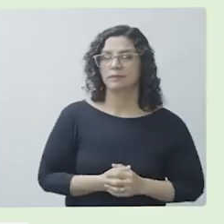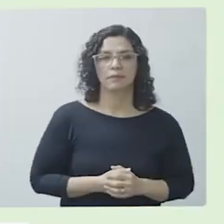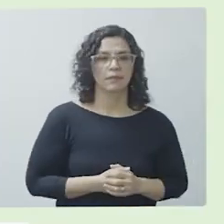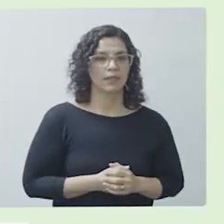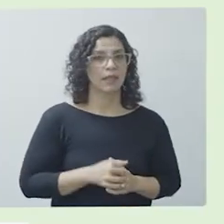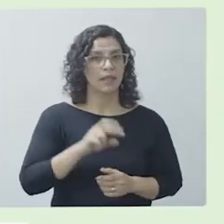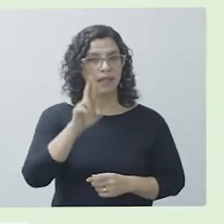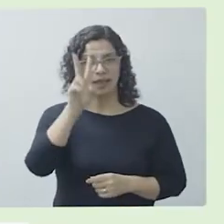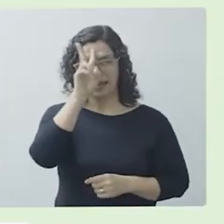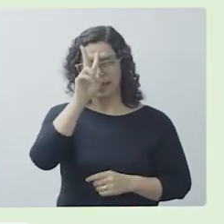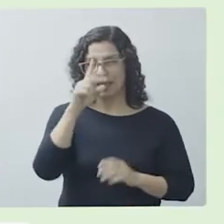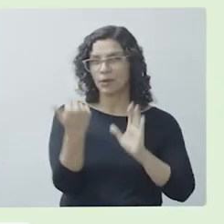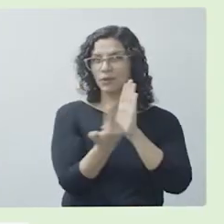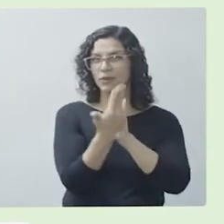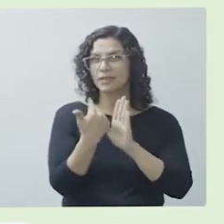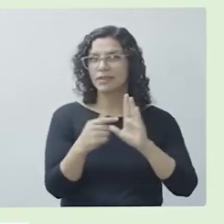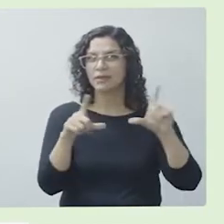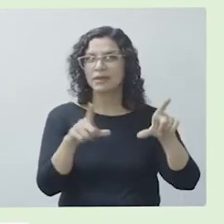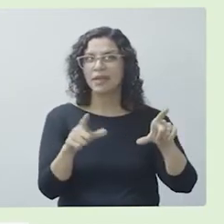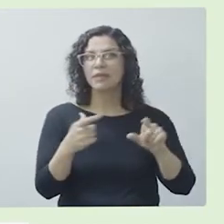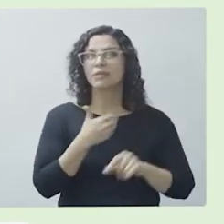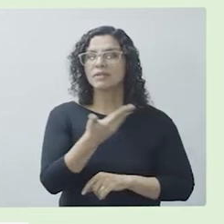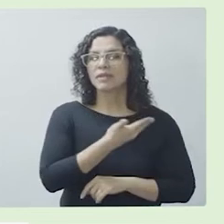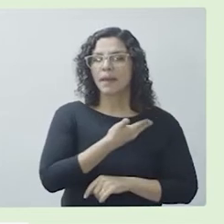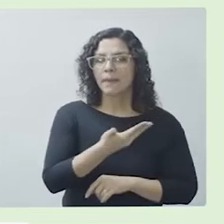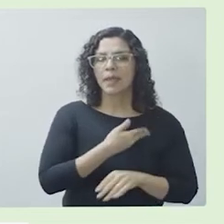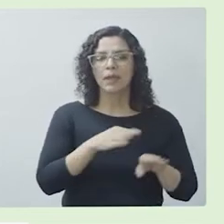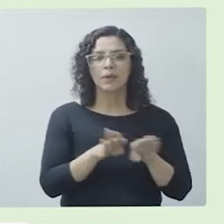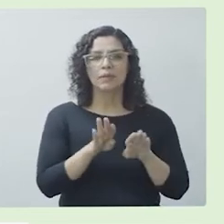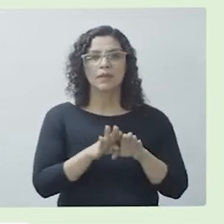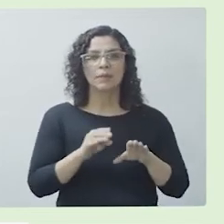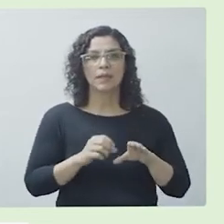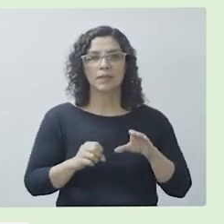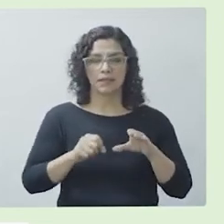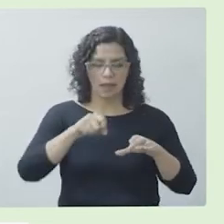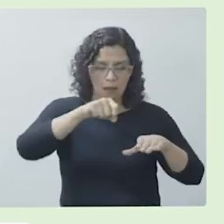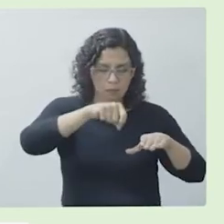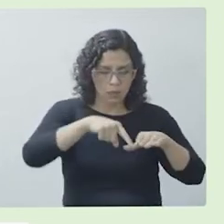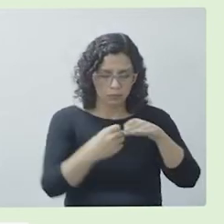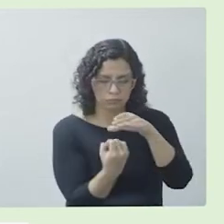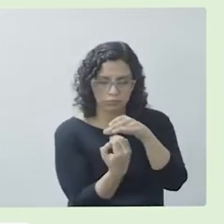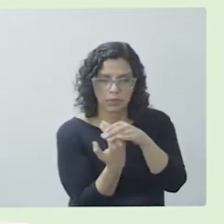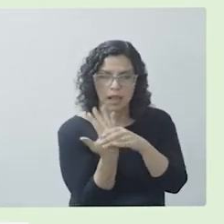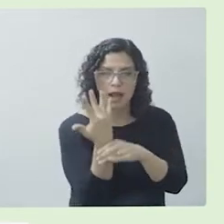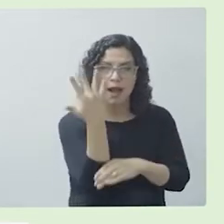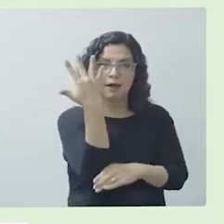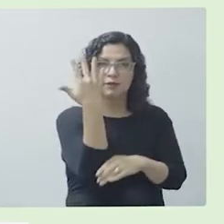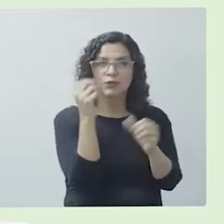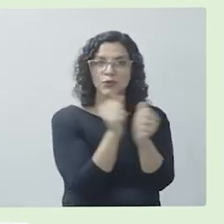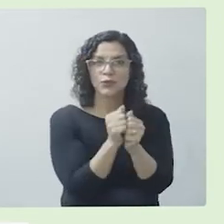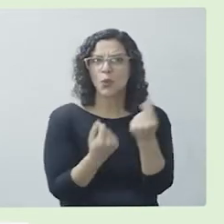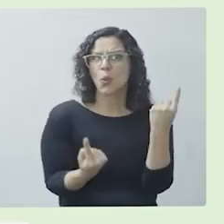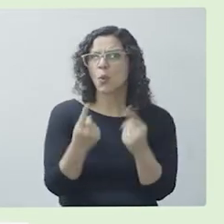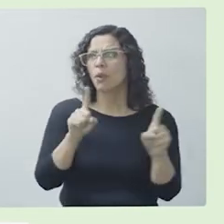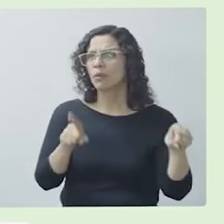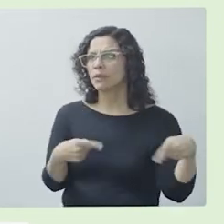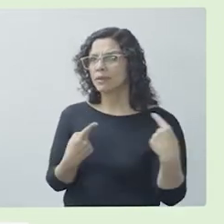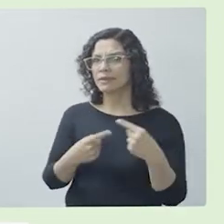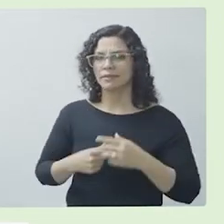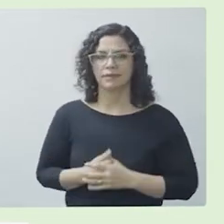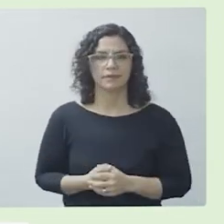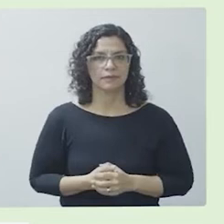Vocês lembram dessa imagem? Dos amigos plantando uma árvore. Qual que é o nosso